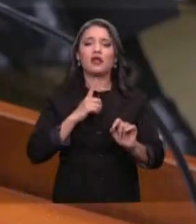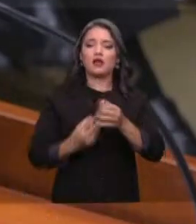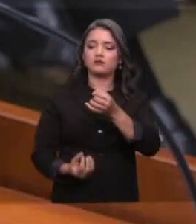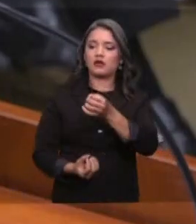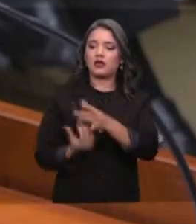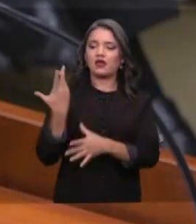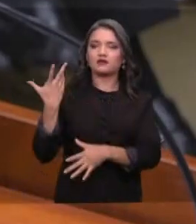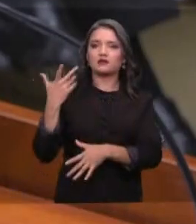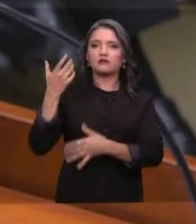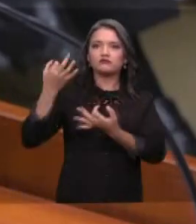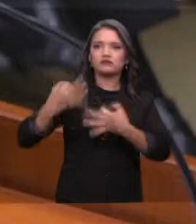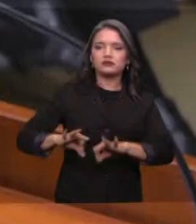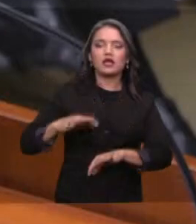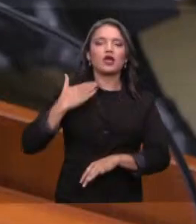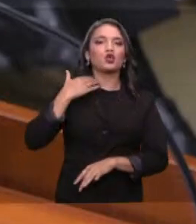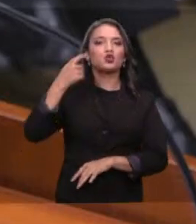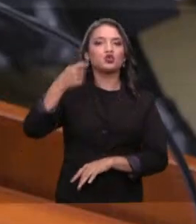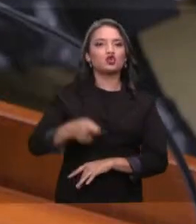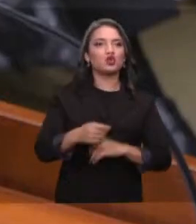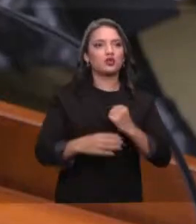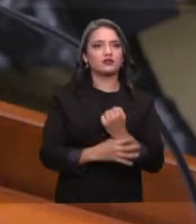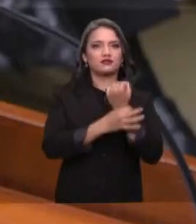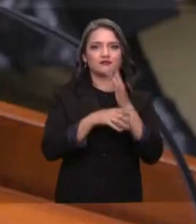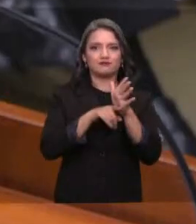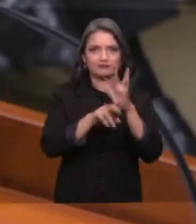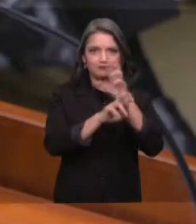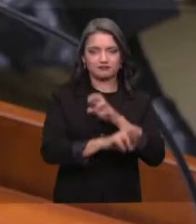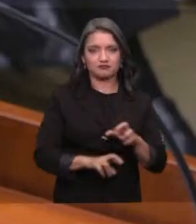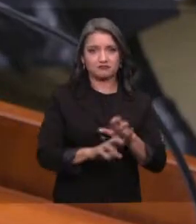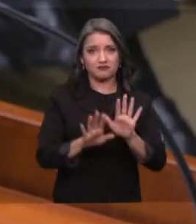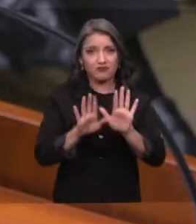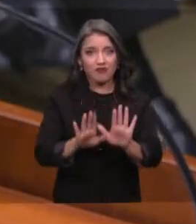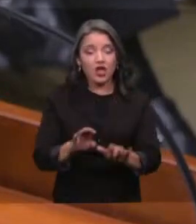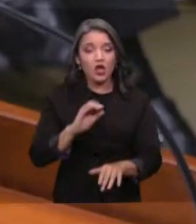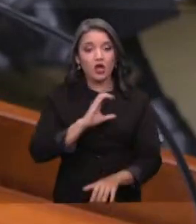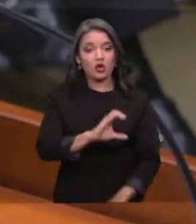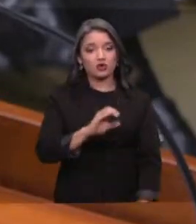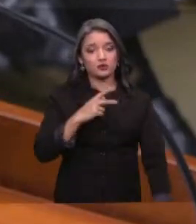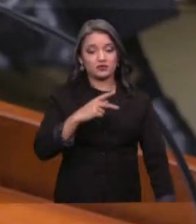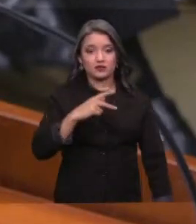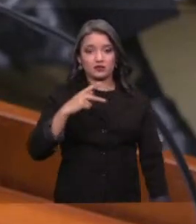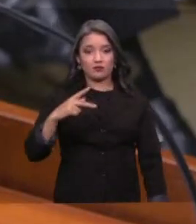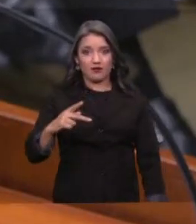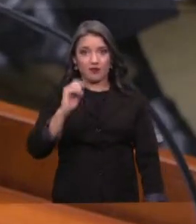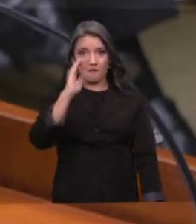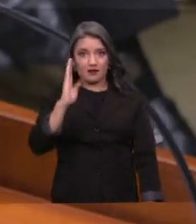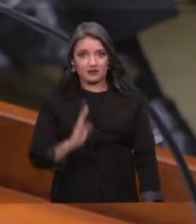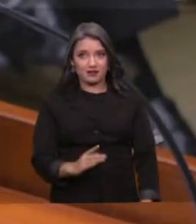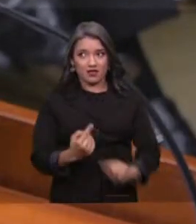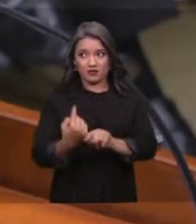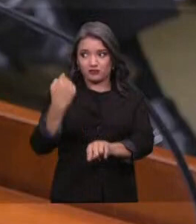das garantias. Como se sabe, o Código de Processo Penal brasileiro foi promulgado ainda em